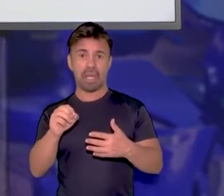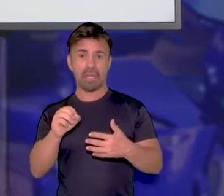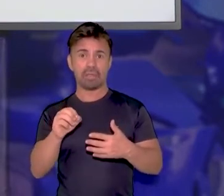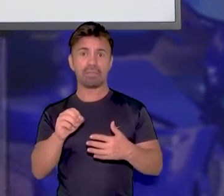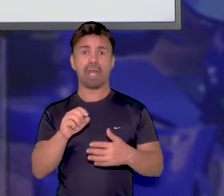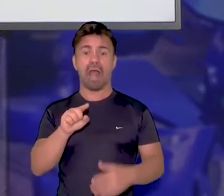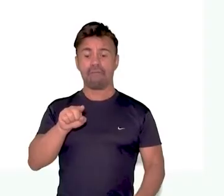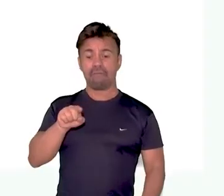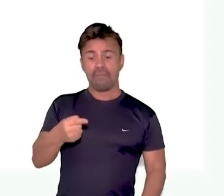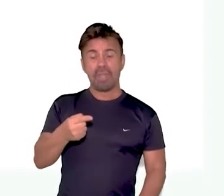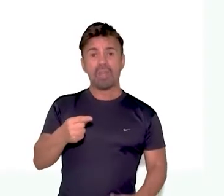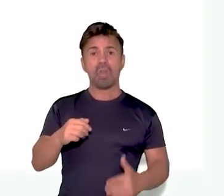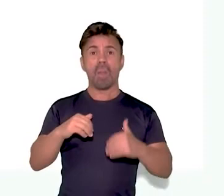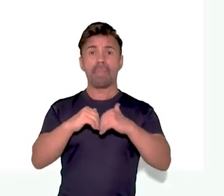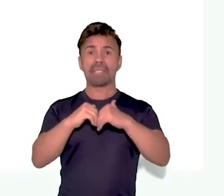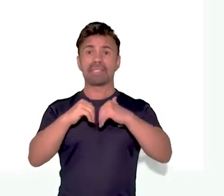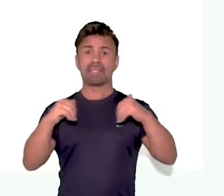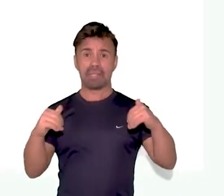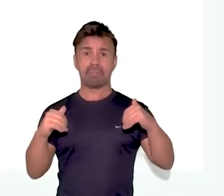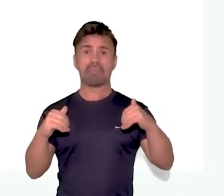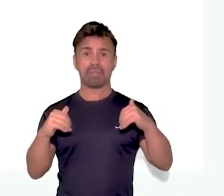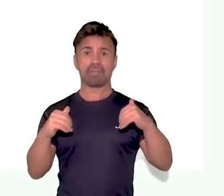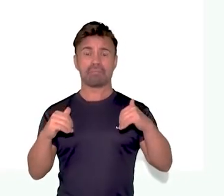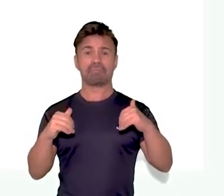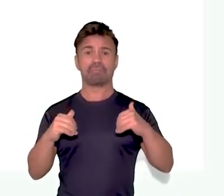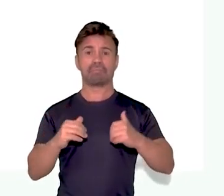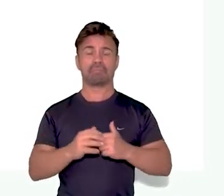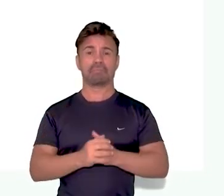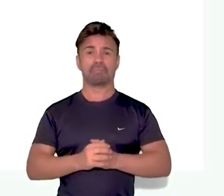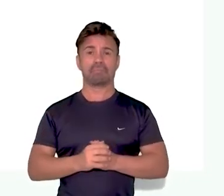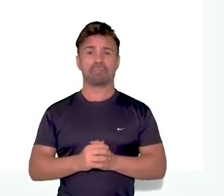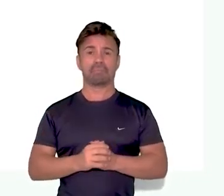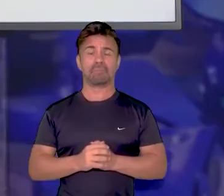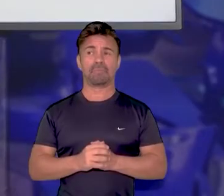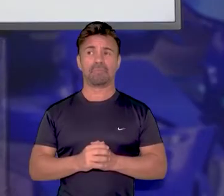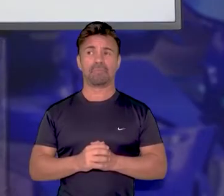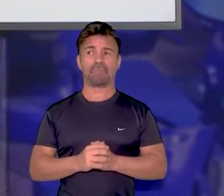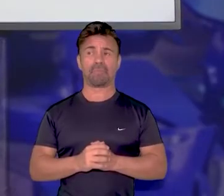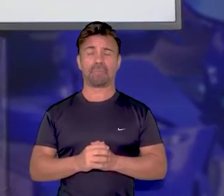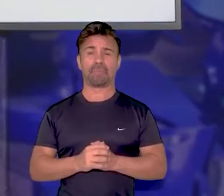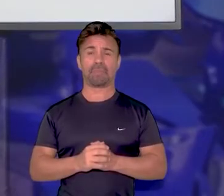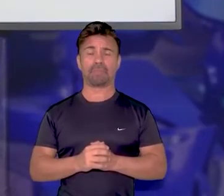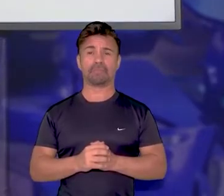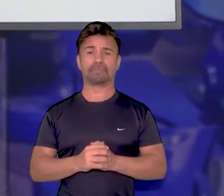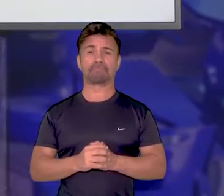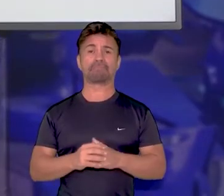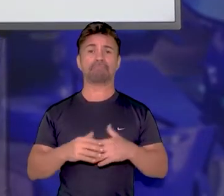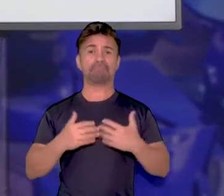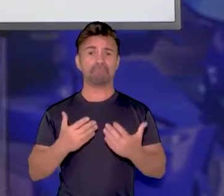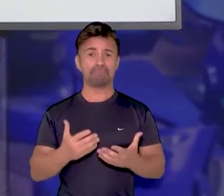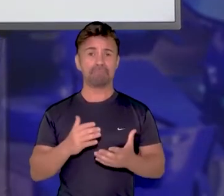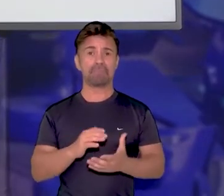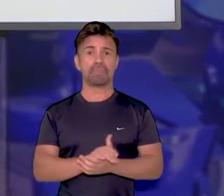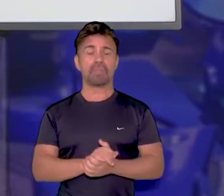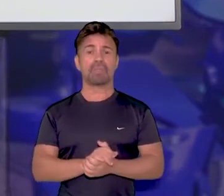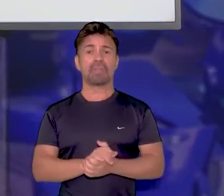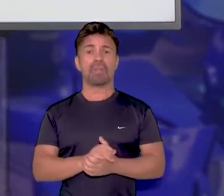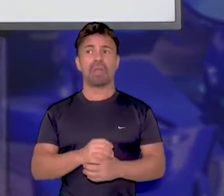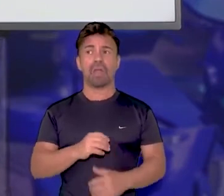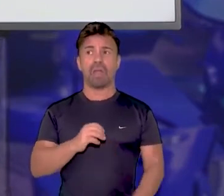a vírgula é para separar parte inteira da parte decimal Ok então depois bem